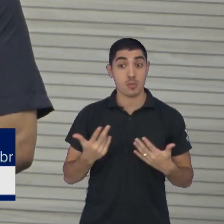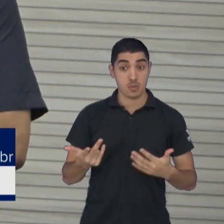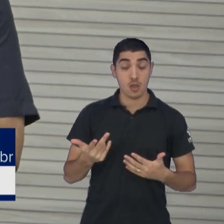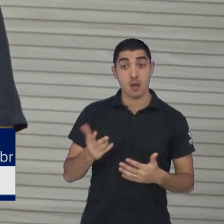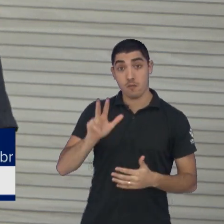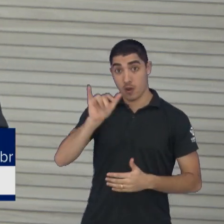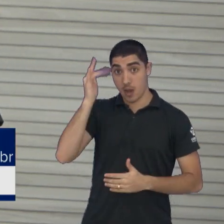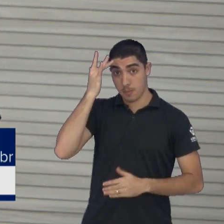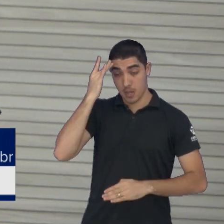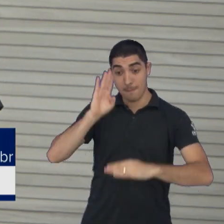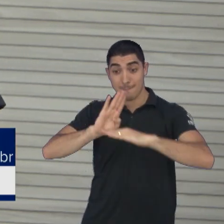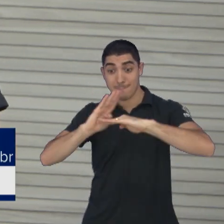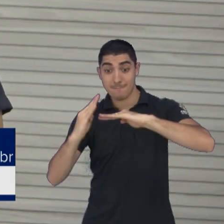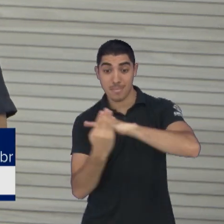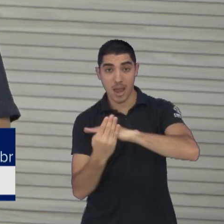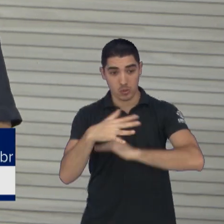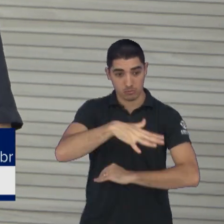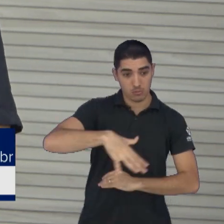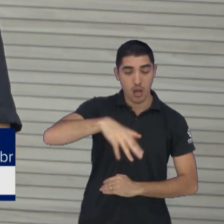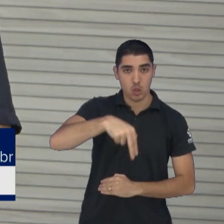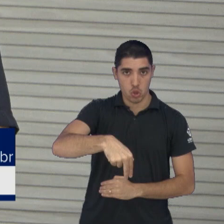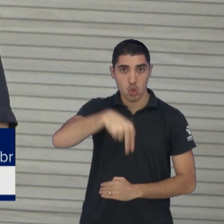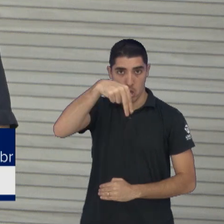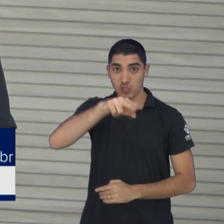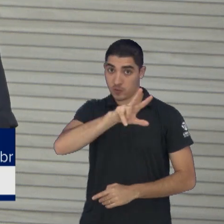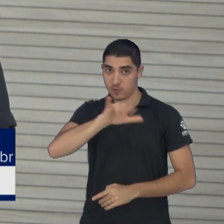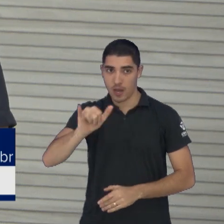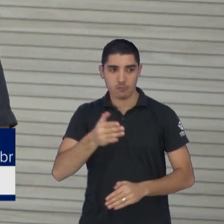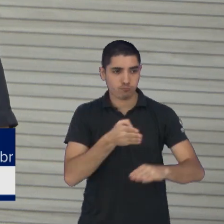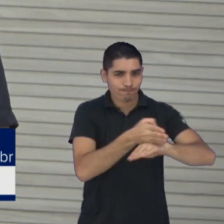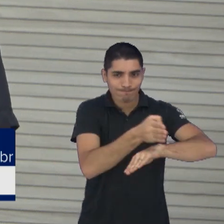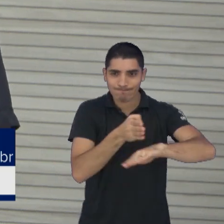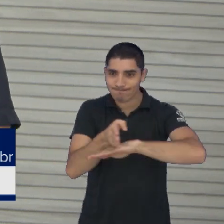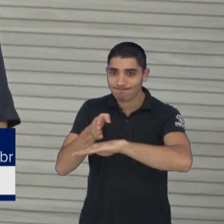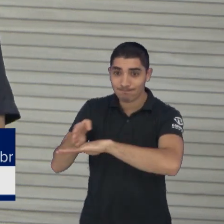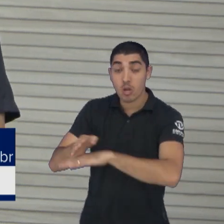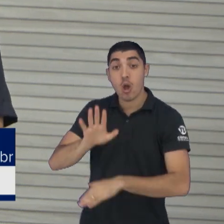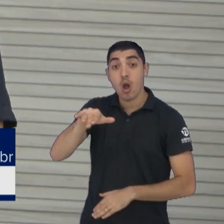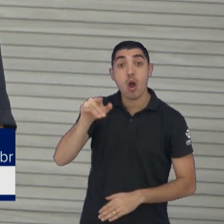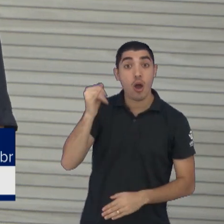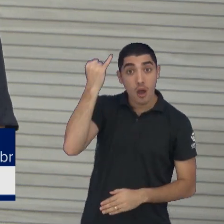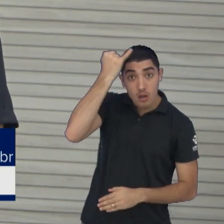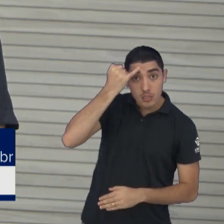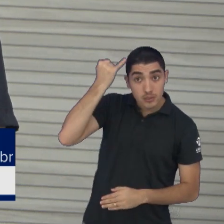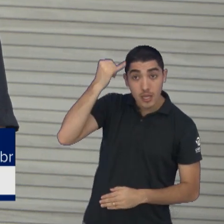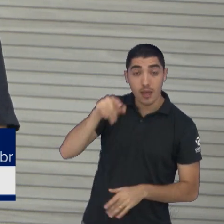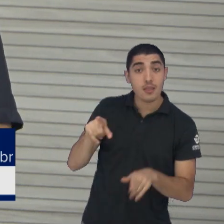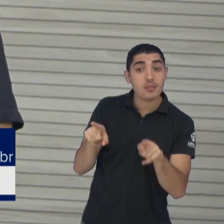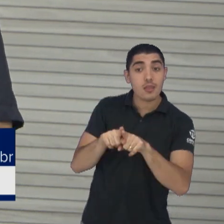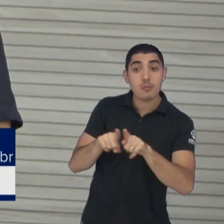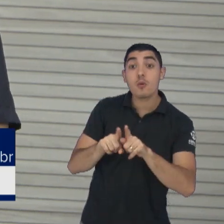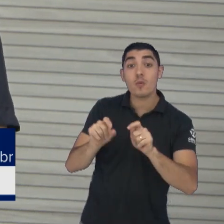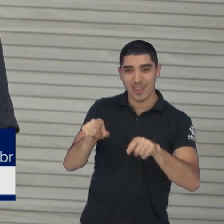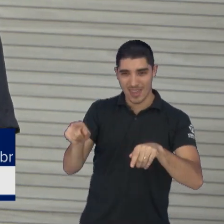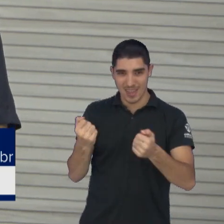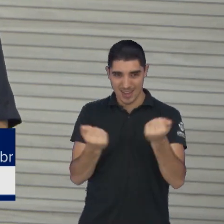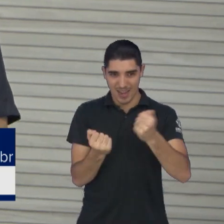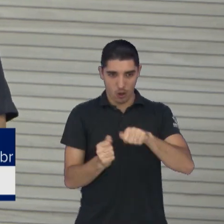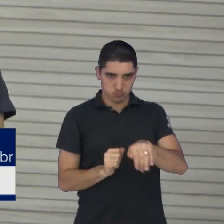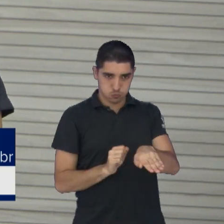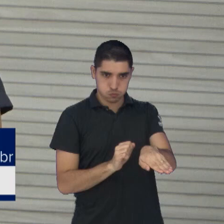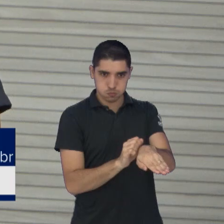nós estaremos postando para a nossa comunidade. Além disso, Zé, vereador, além do Fumacê,